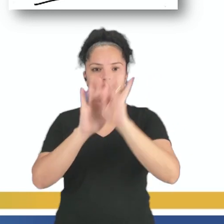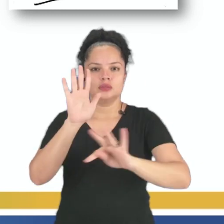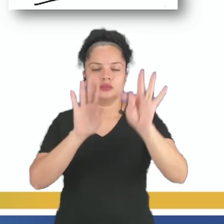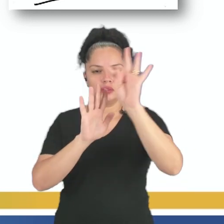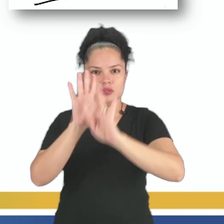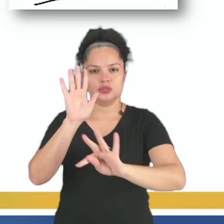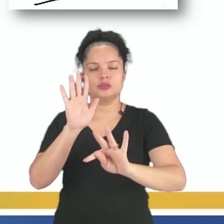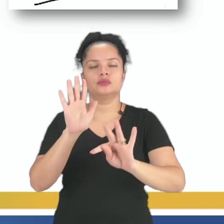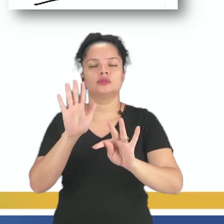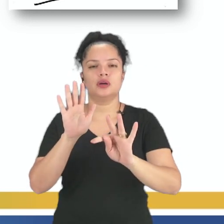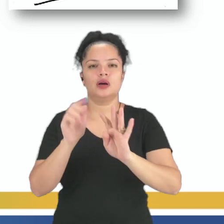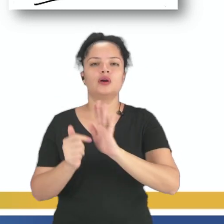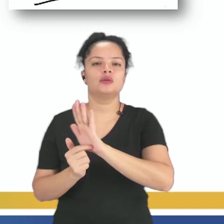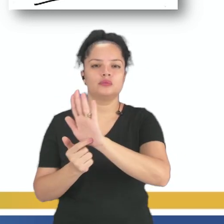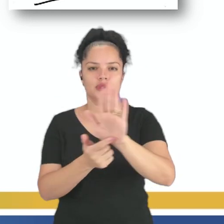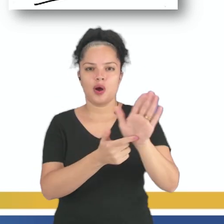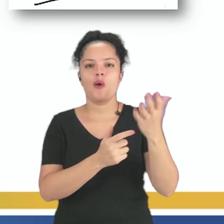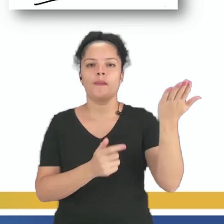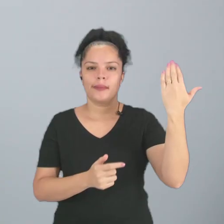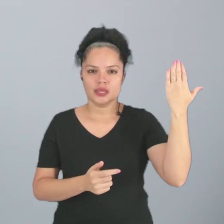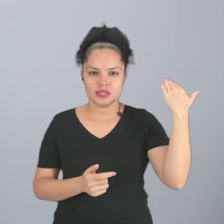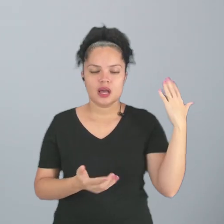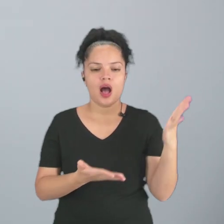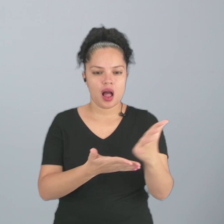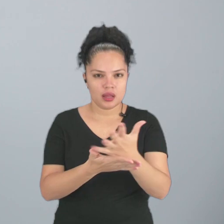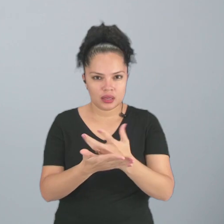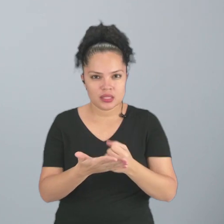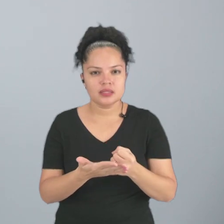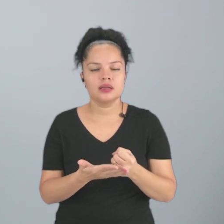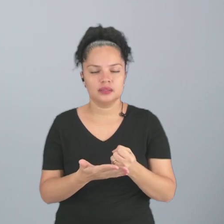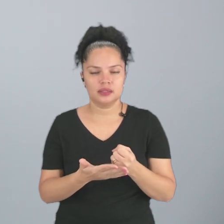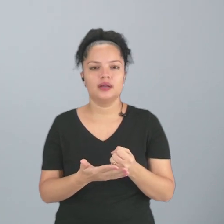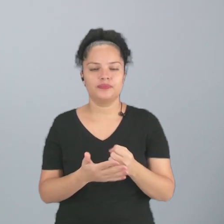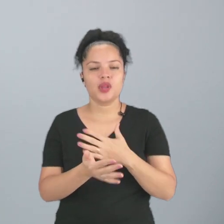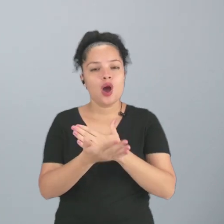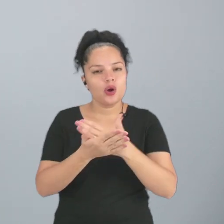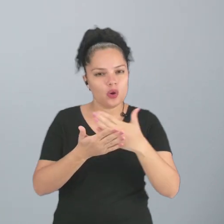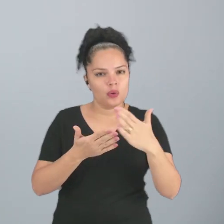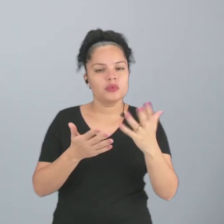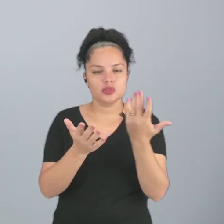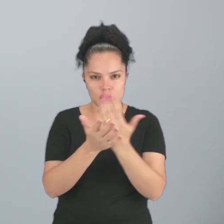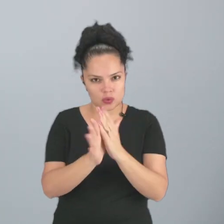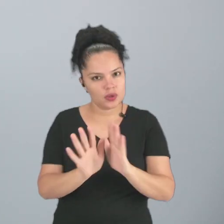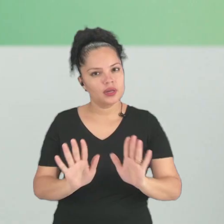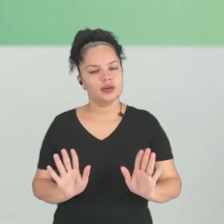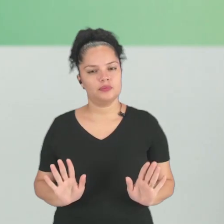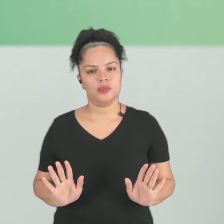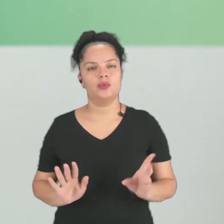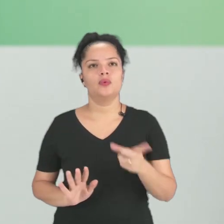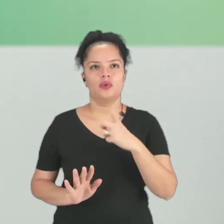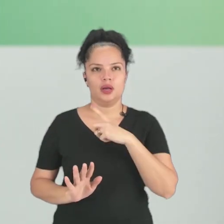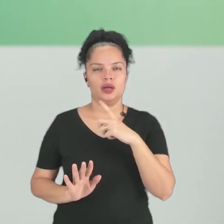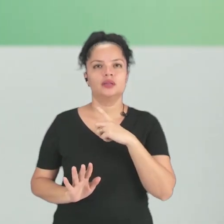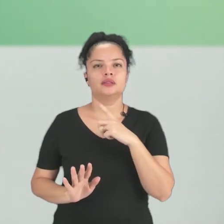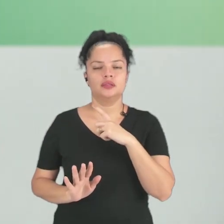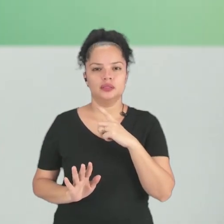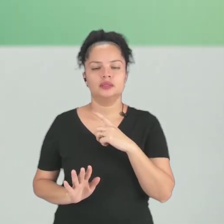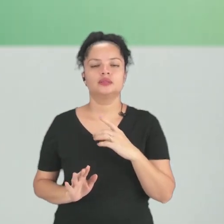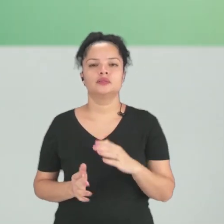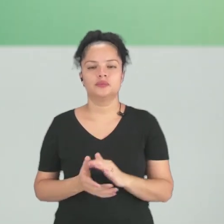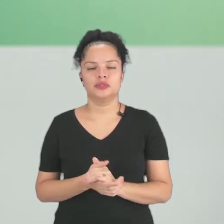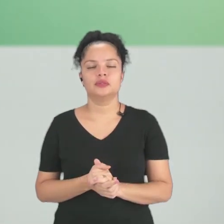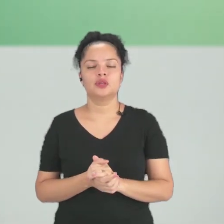de fatos do passado. Então, foi uma ação que começou e foi concluída. Então, nós temos o pretérito